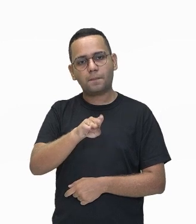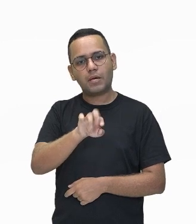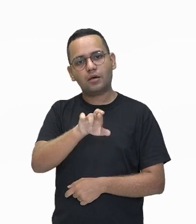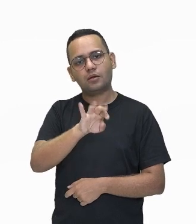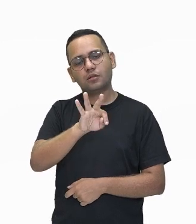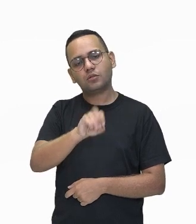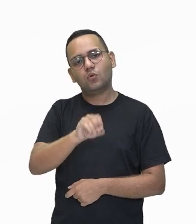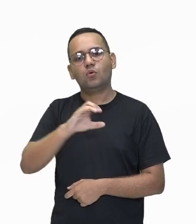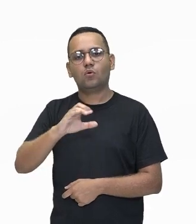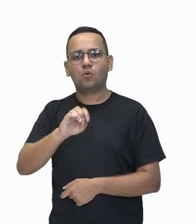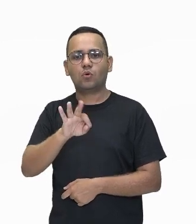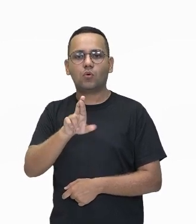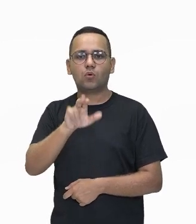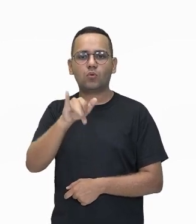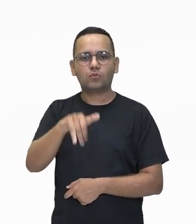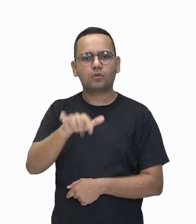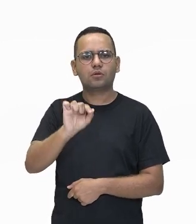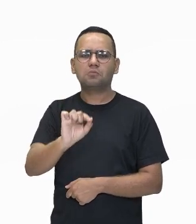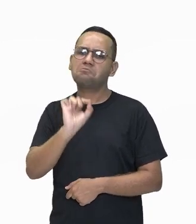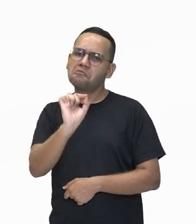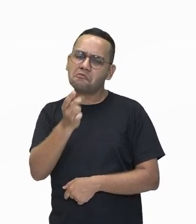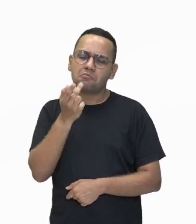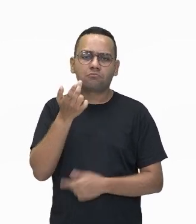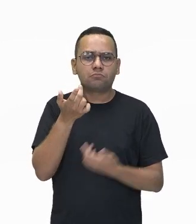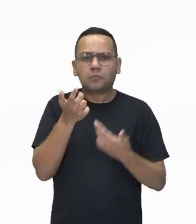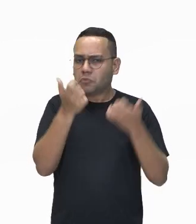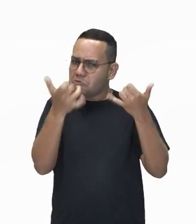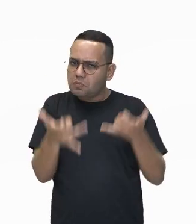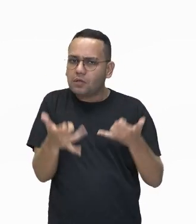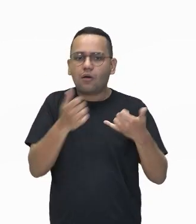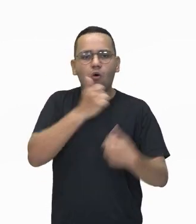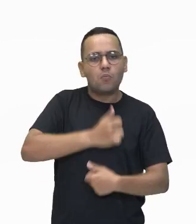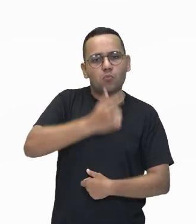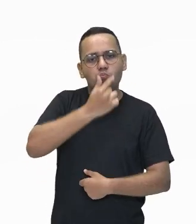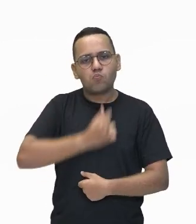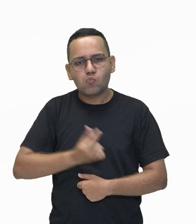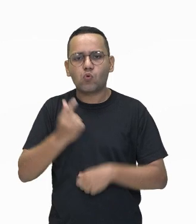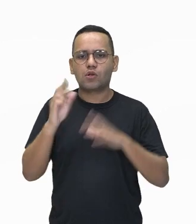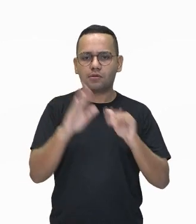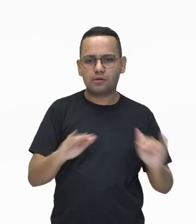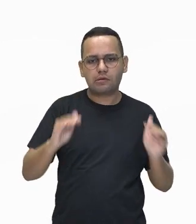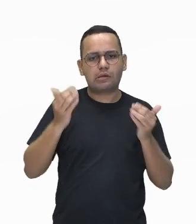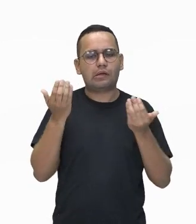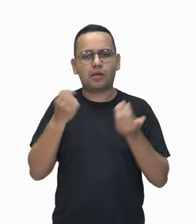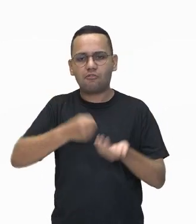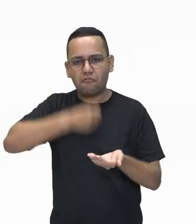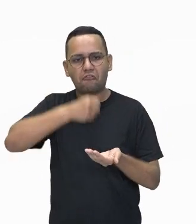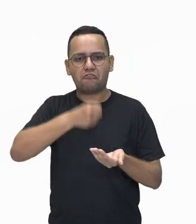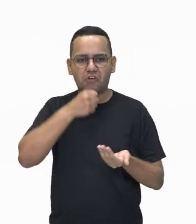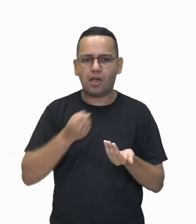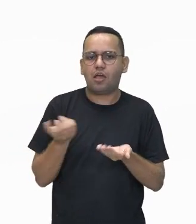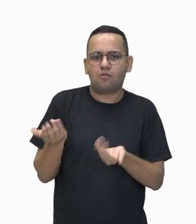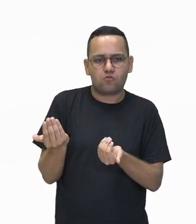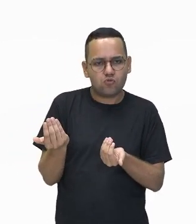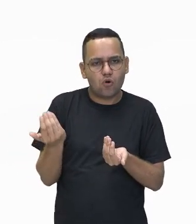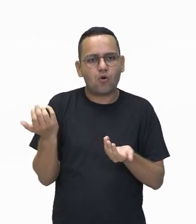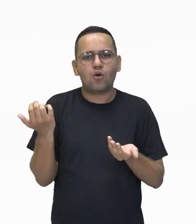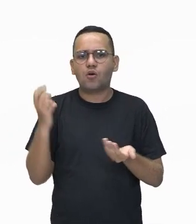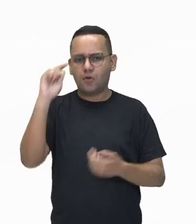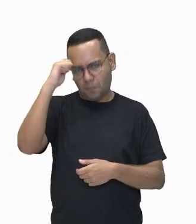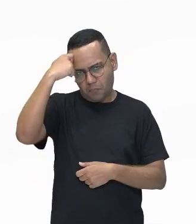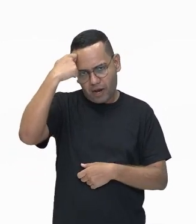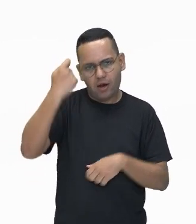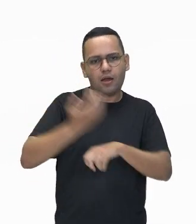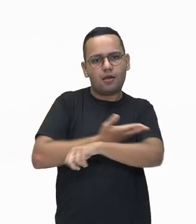mulheres e homens, de crianças, adultos e idosos, de negros, brancos e amarelos, de